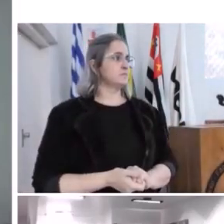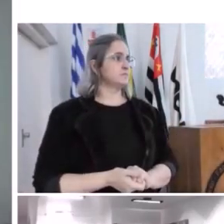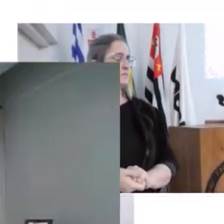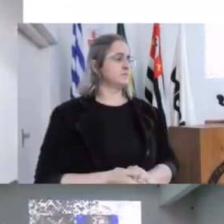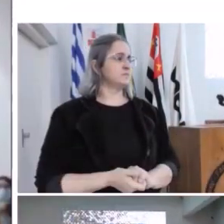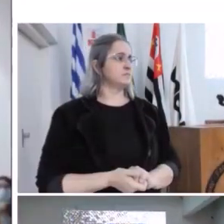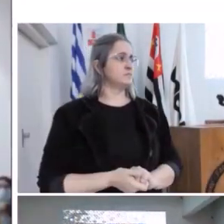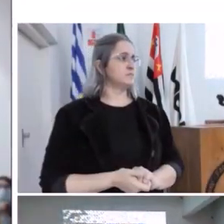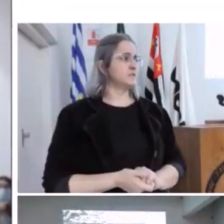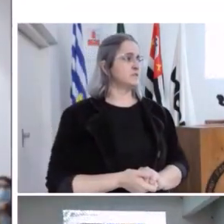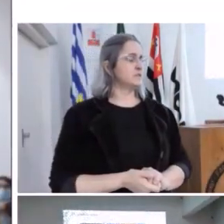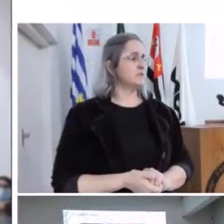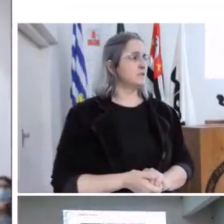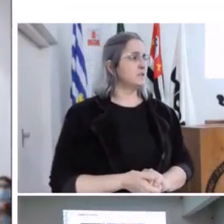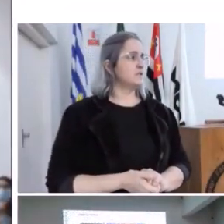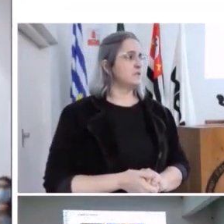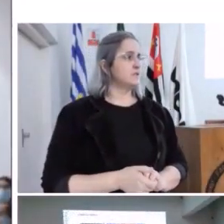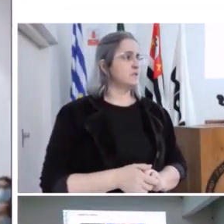Uhum.